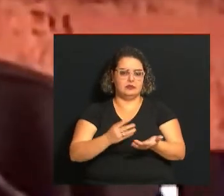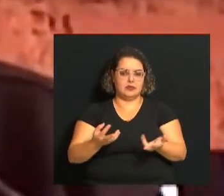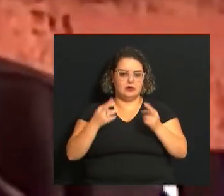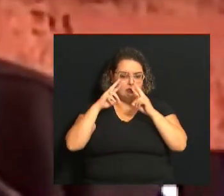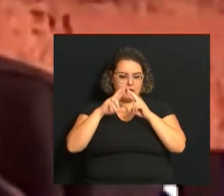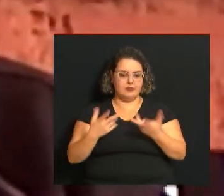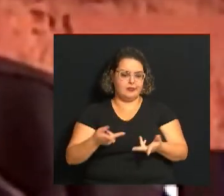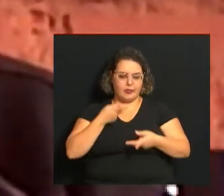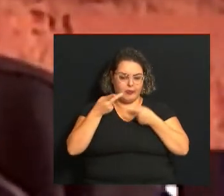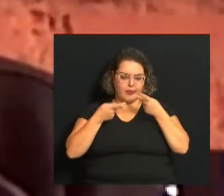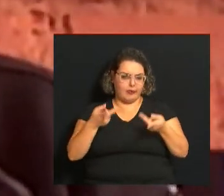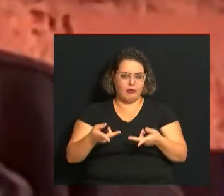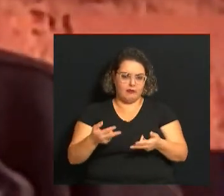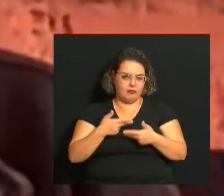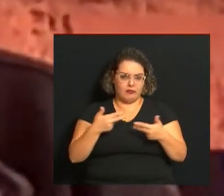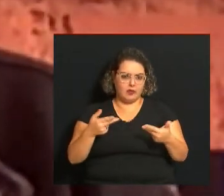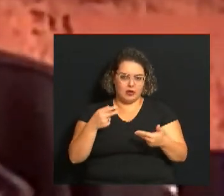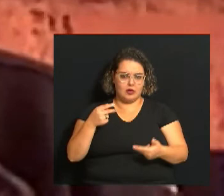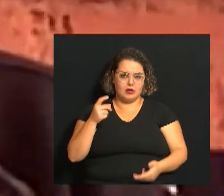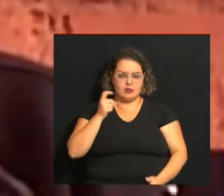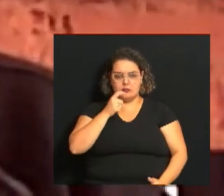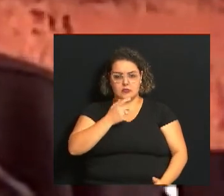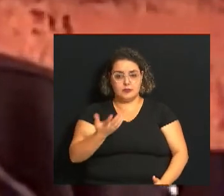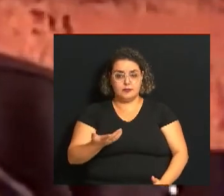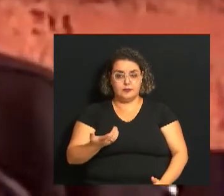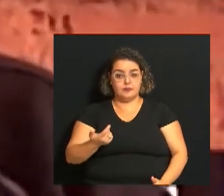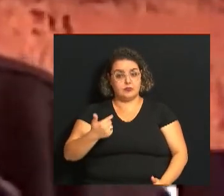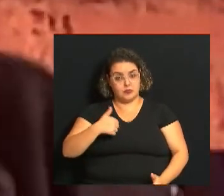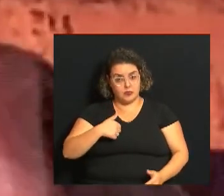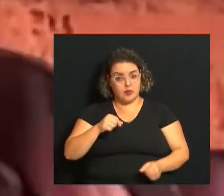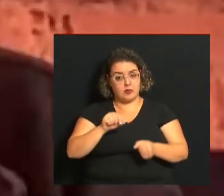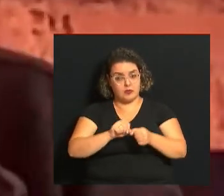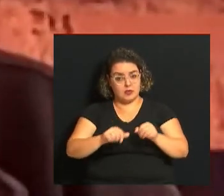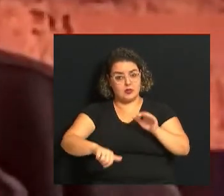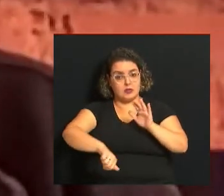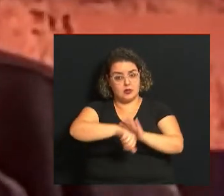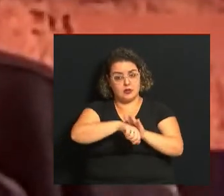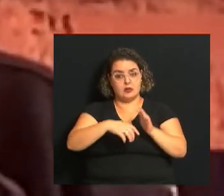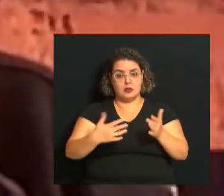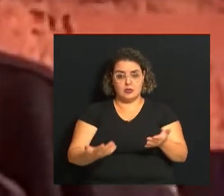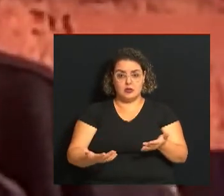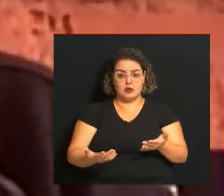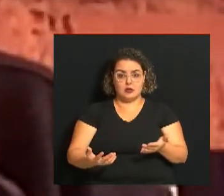enfim, eu estou incorrendo num crime. A gente não pode, a priori,